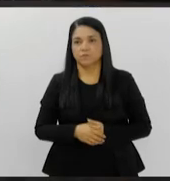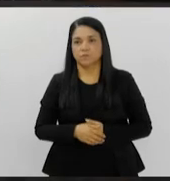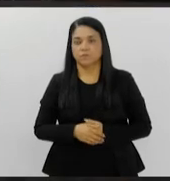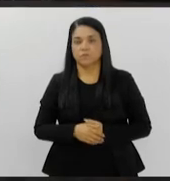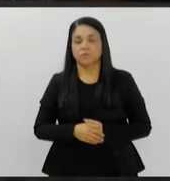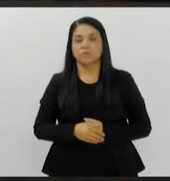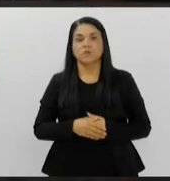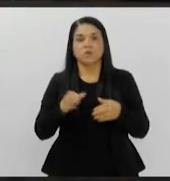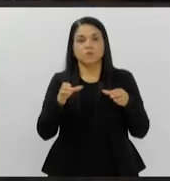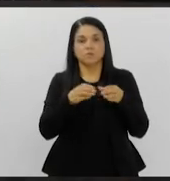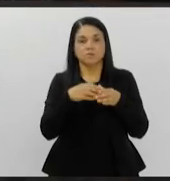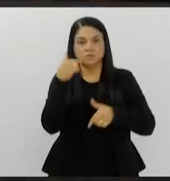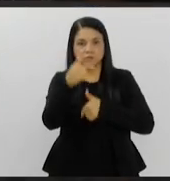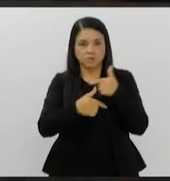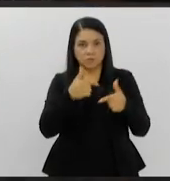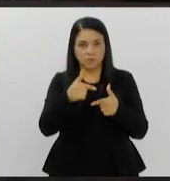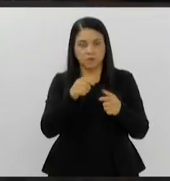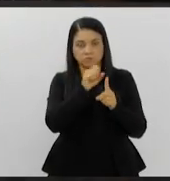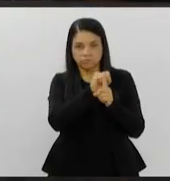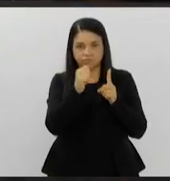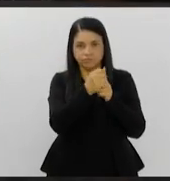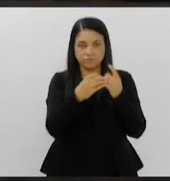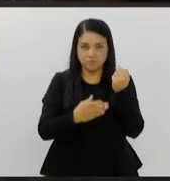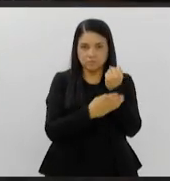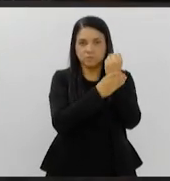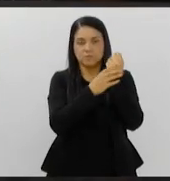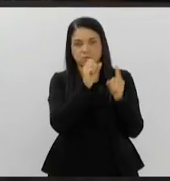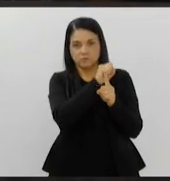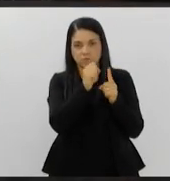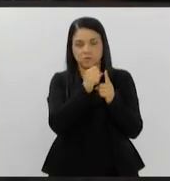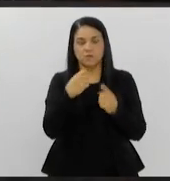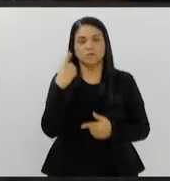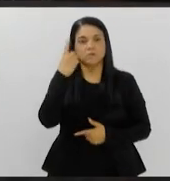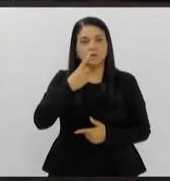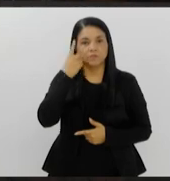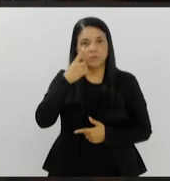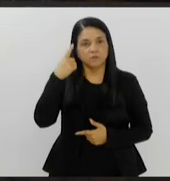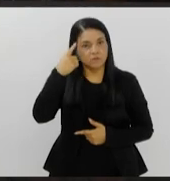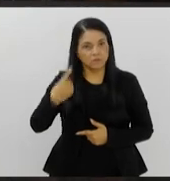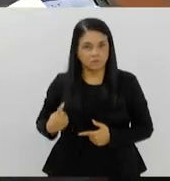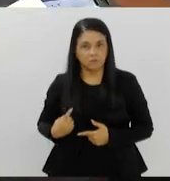pela Comissão de Trabalho, Legislação Social e Seguridade Social, deputada Dani Balbi.